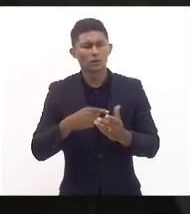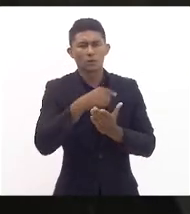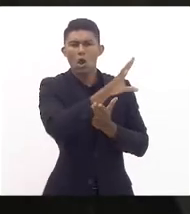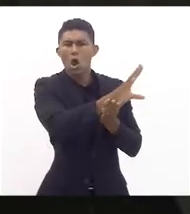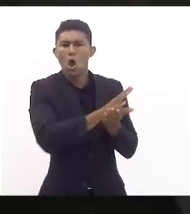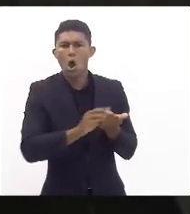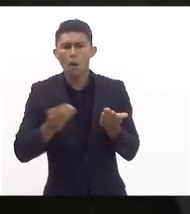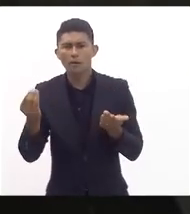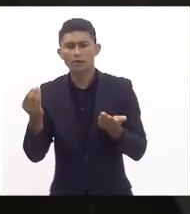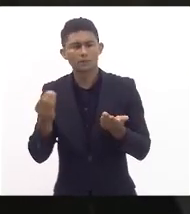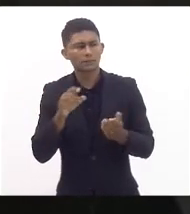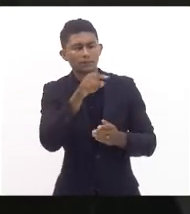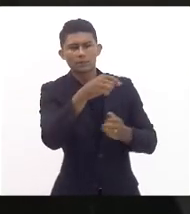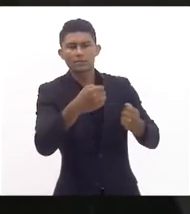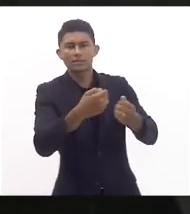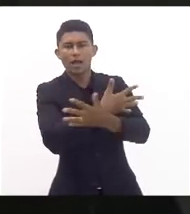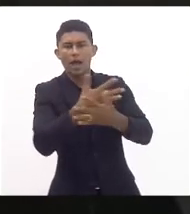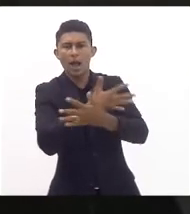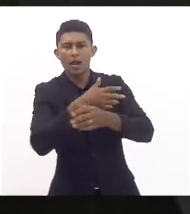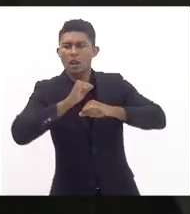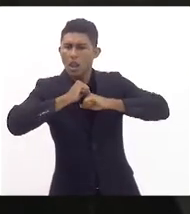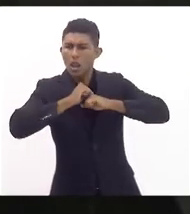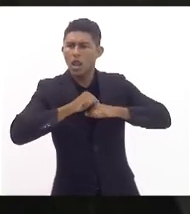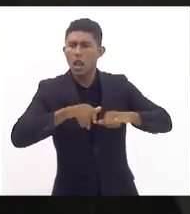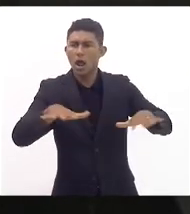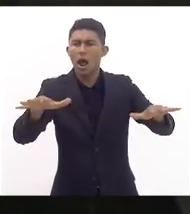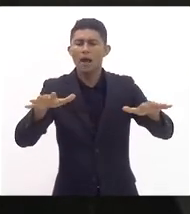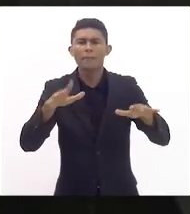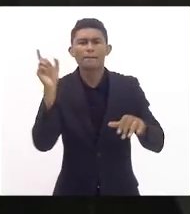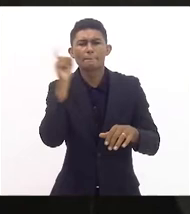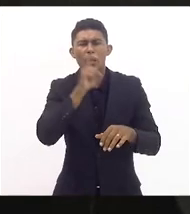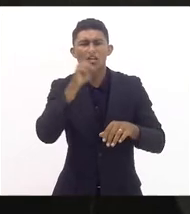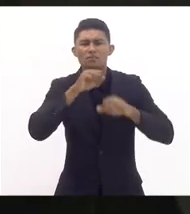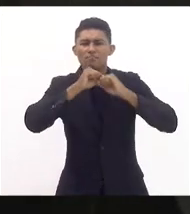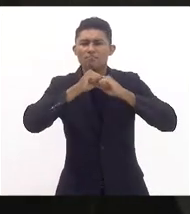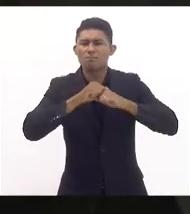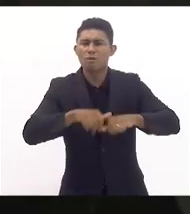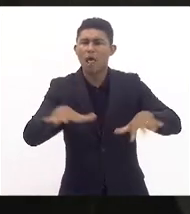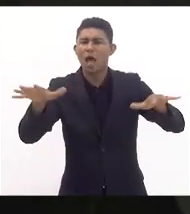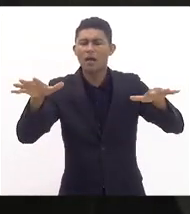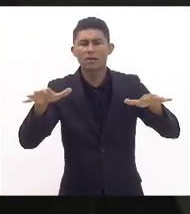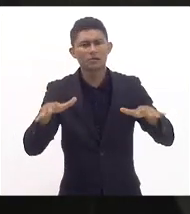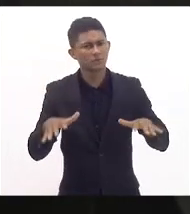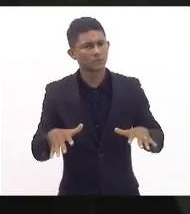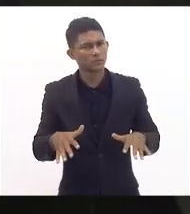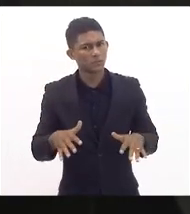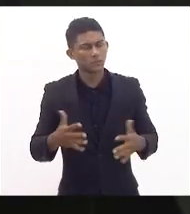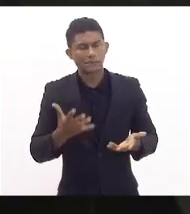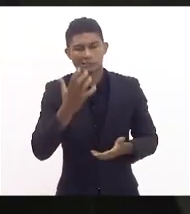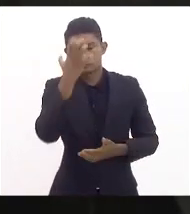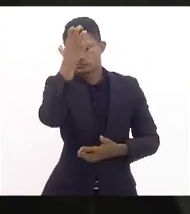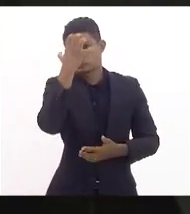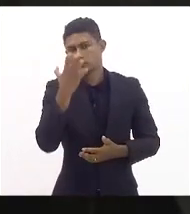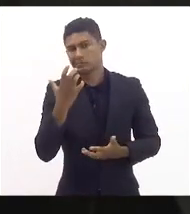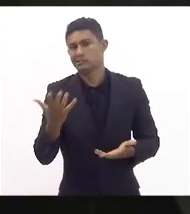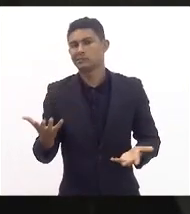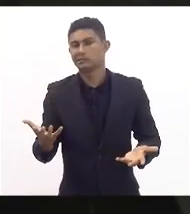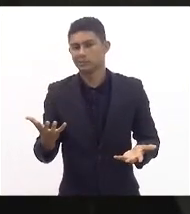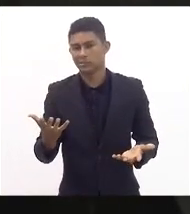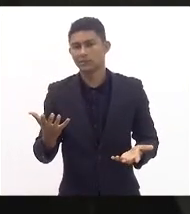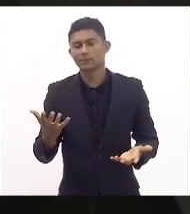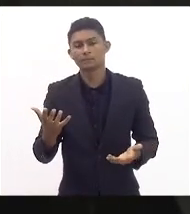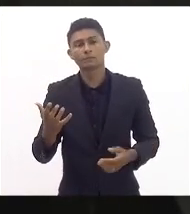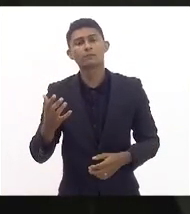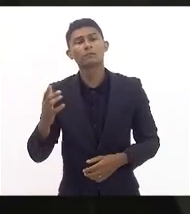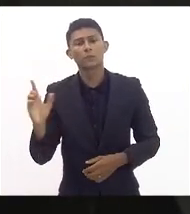do município a contar mentiras. Então, isso é muito sério, deputado. Eu acho que a gente tem que